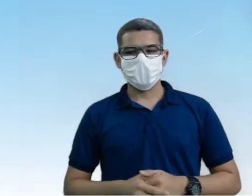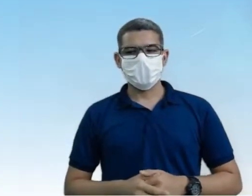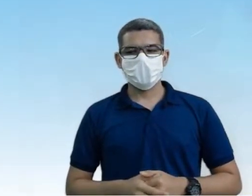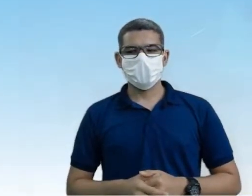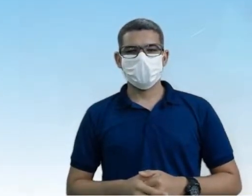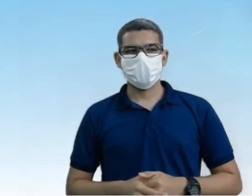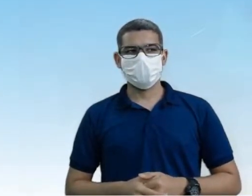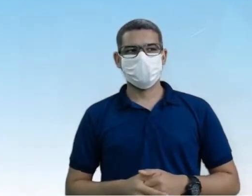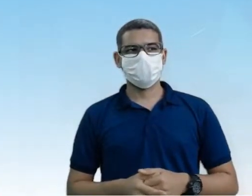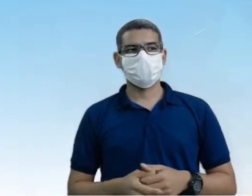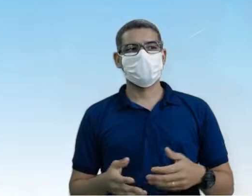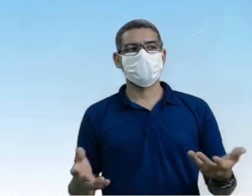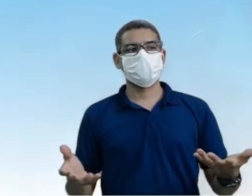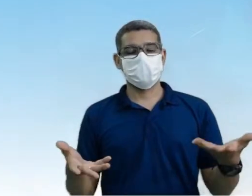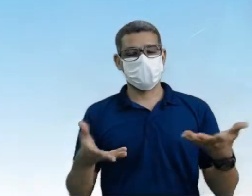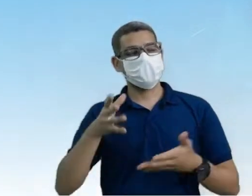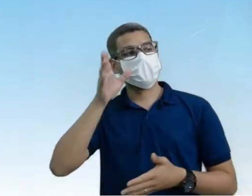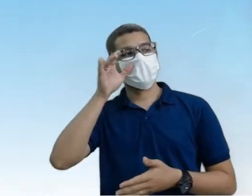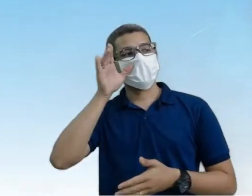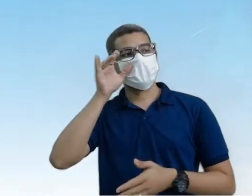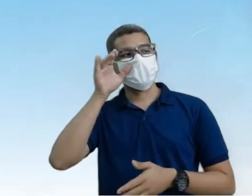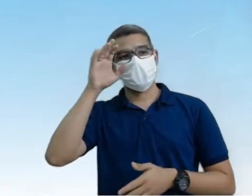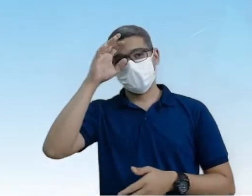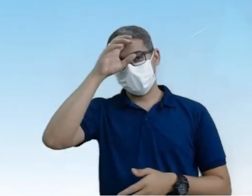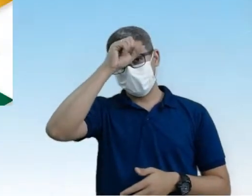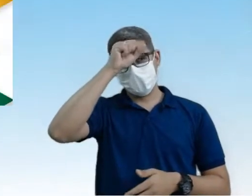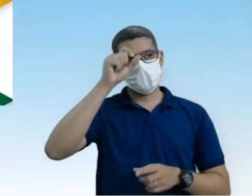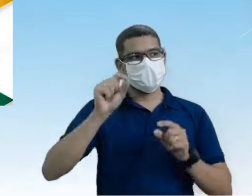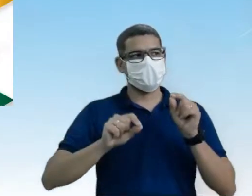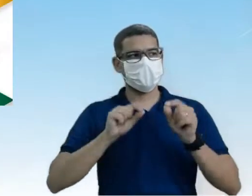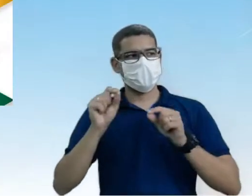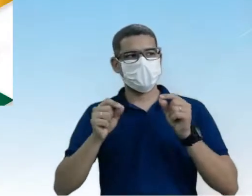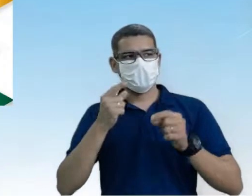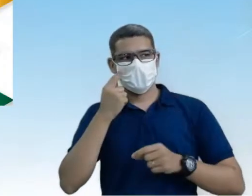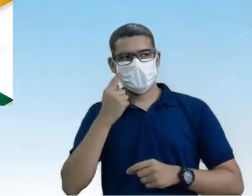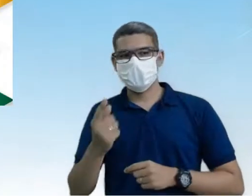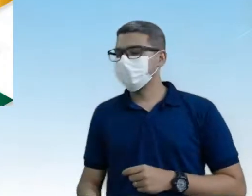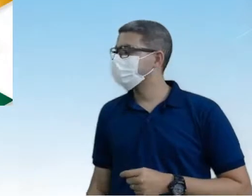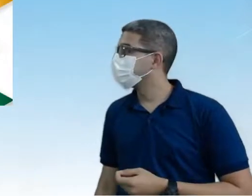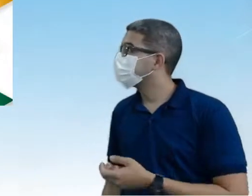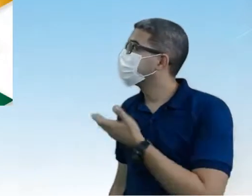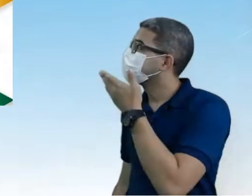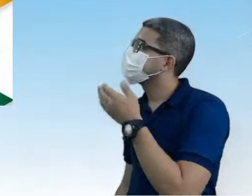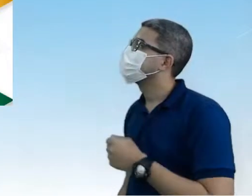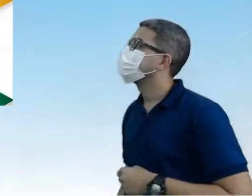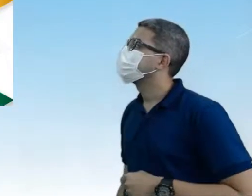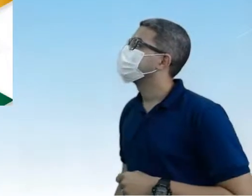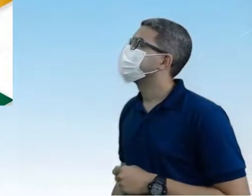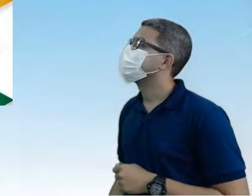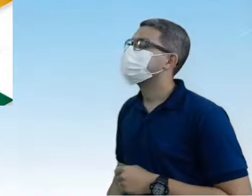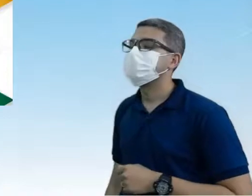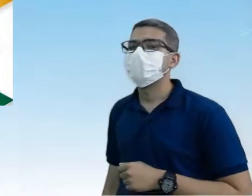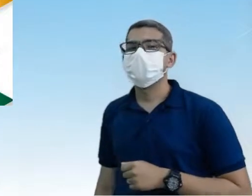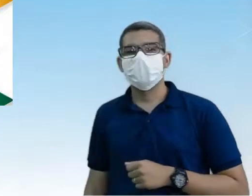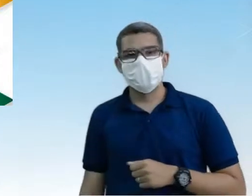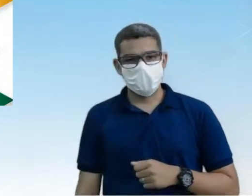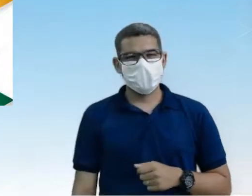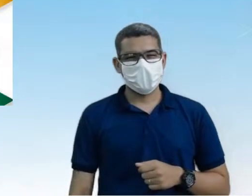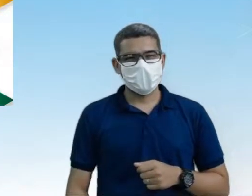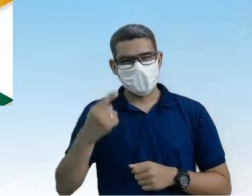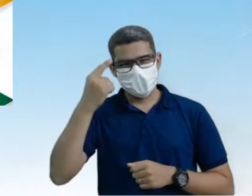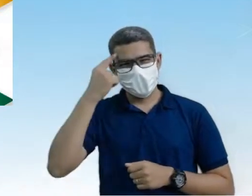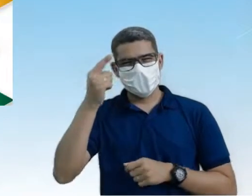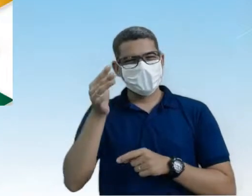nossa curiosidade de hoje. Eu espero que vocês conheçam ou se lembrem dessa personagem aí de Harry